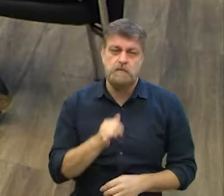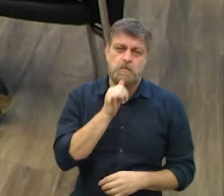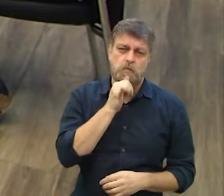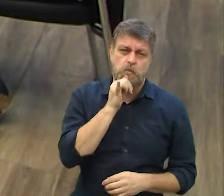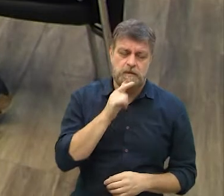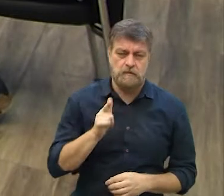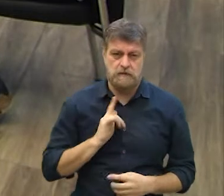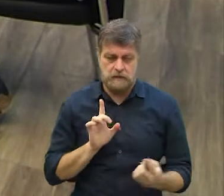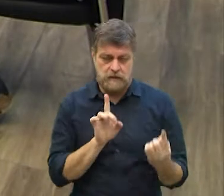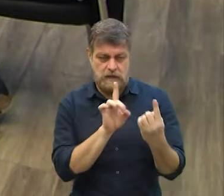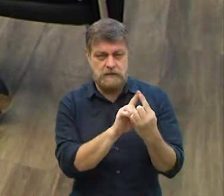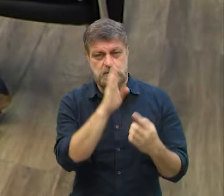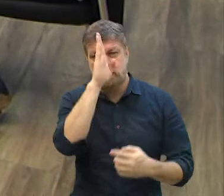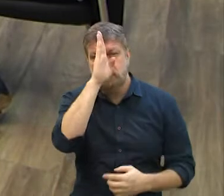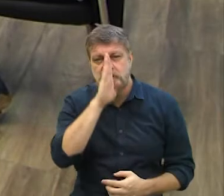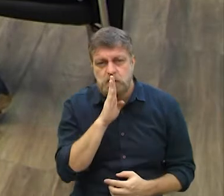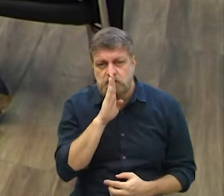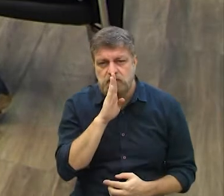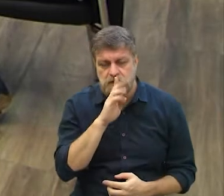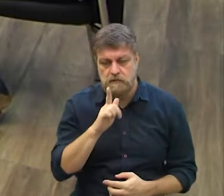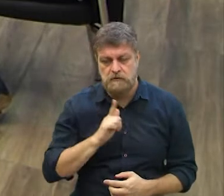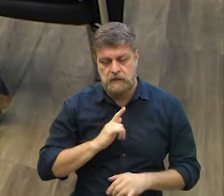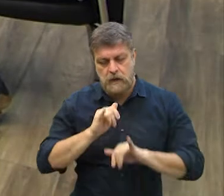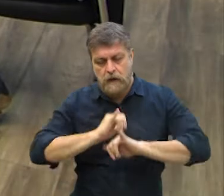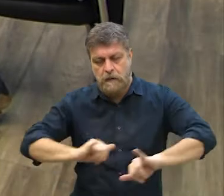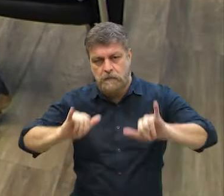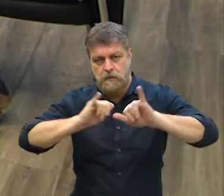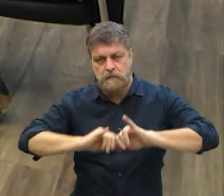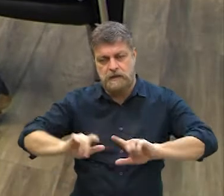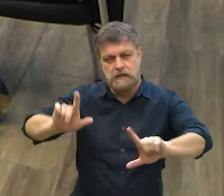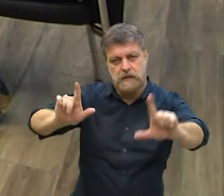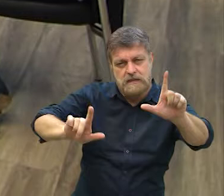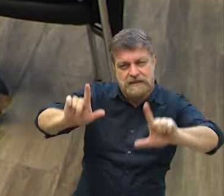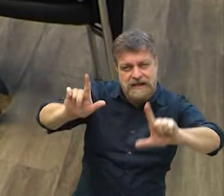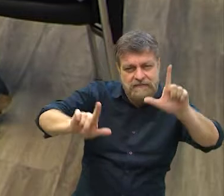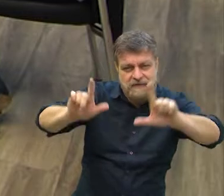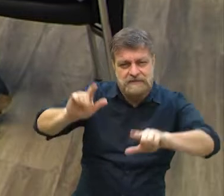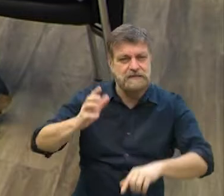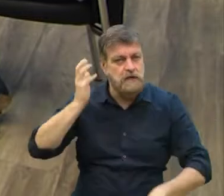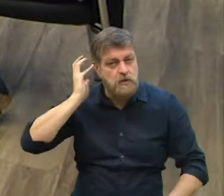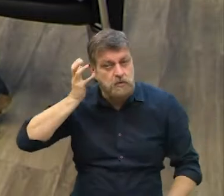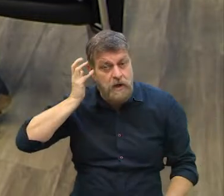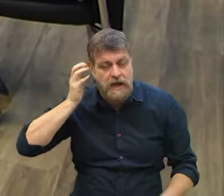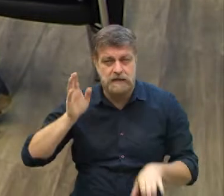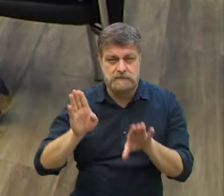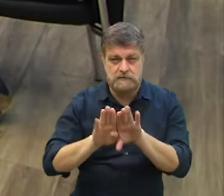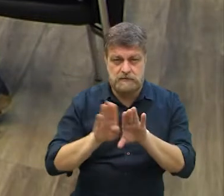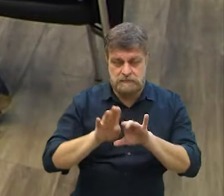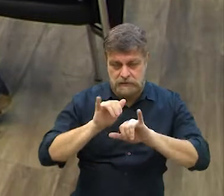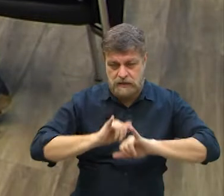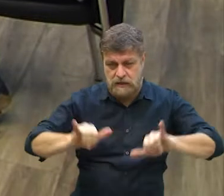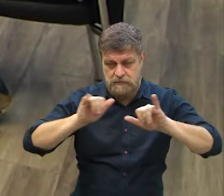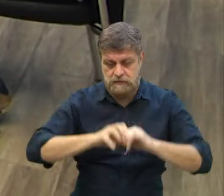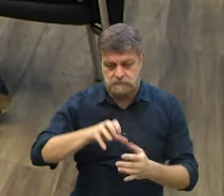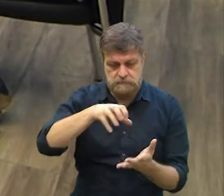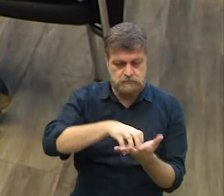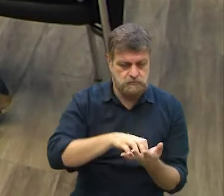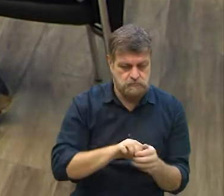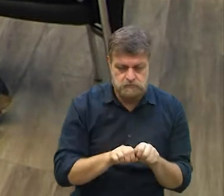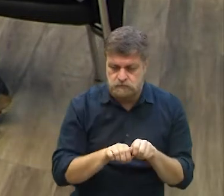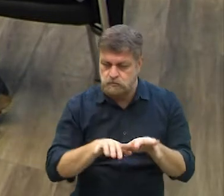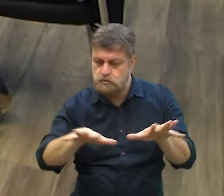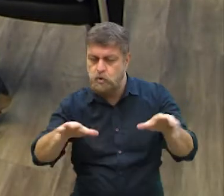ser realizadas? Por exemplo, atendimento gratuito, propagandas nos veículos de comunicação,